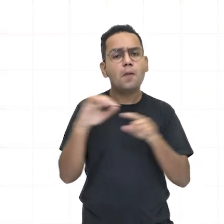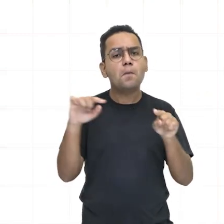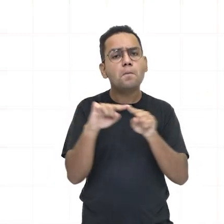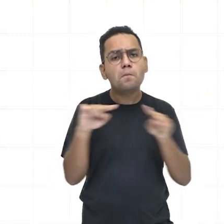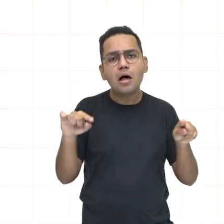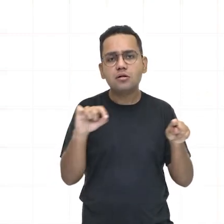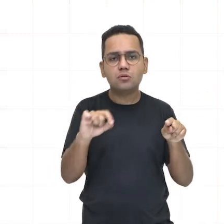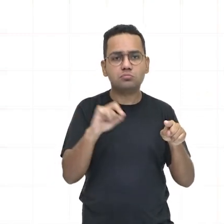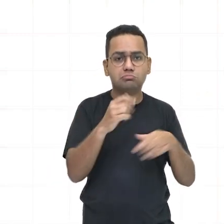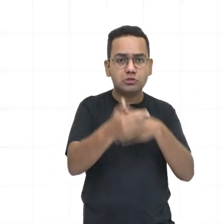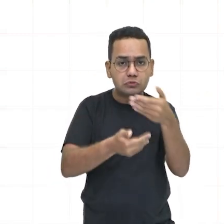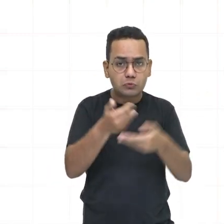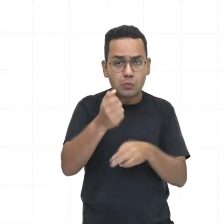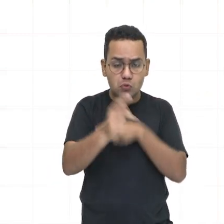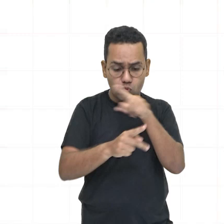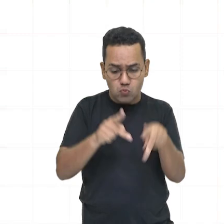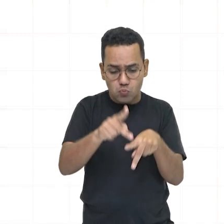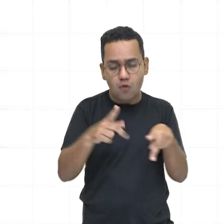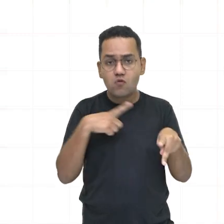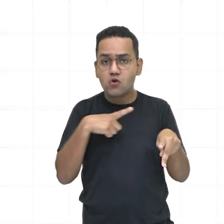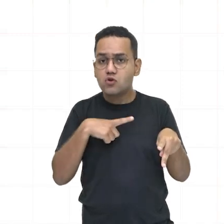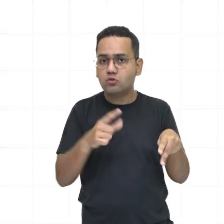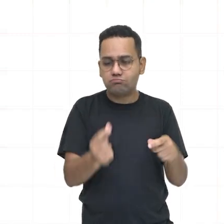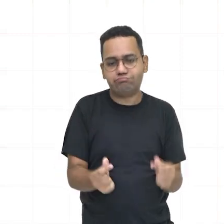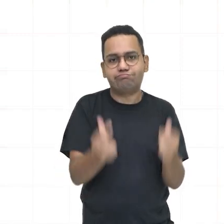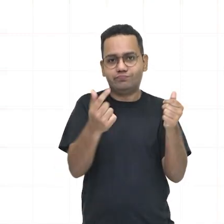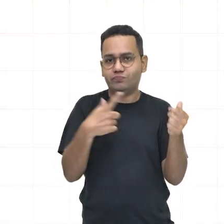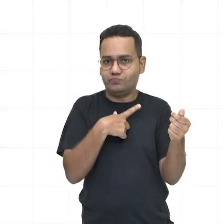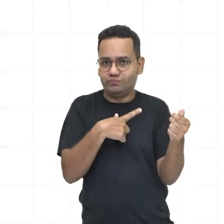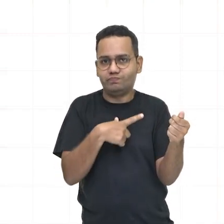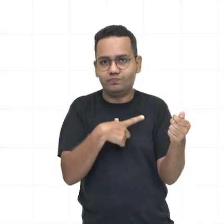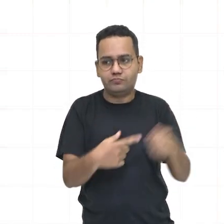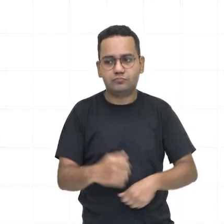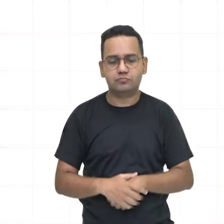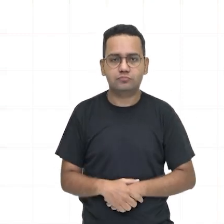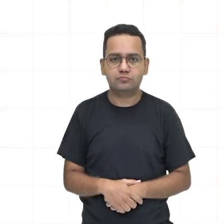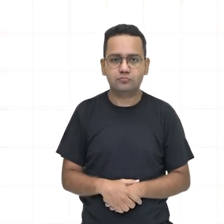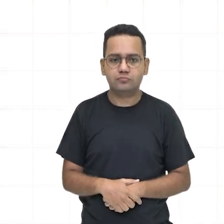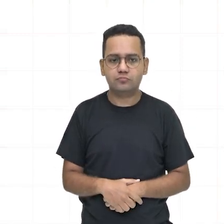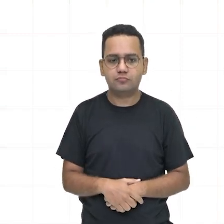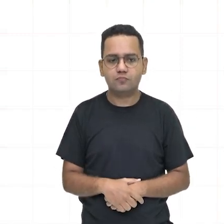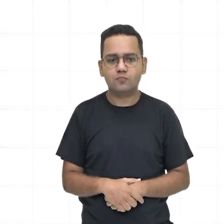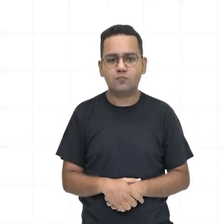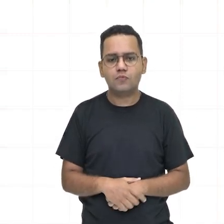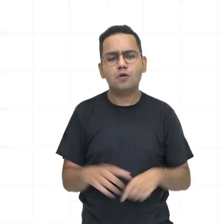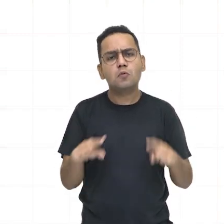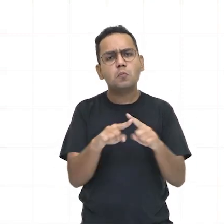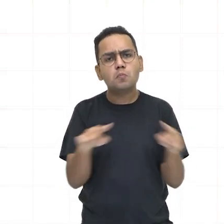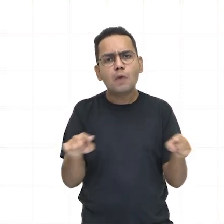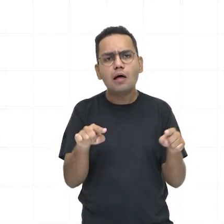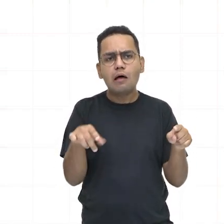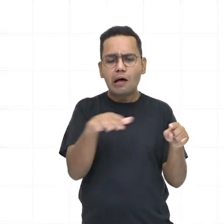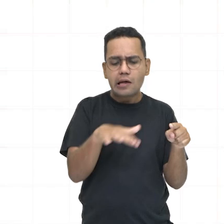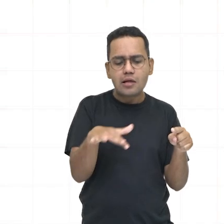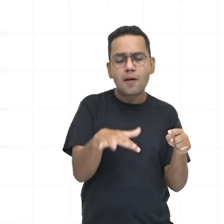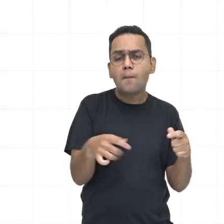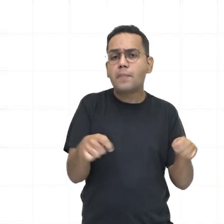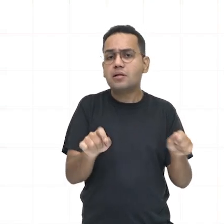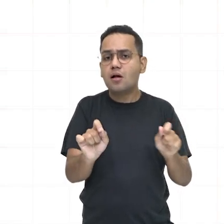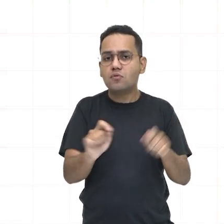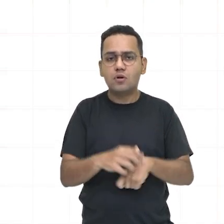desenvolvimento que levava riqueza a estas civilizações e elas dependiam lá de outros modos